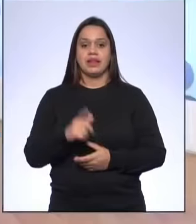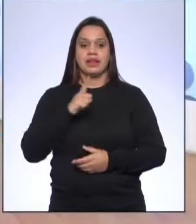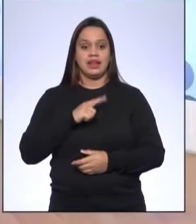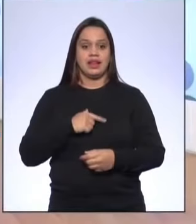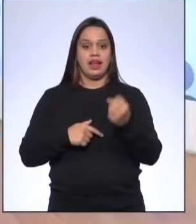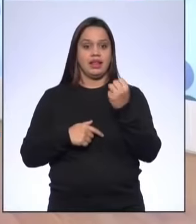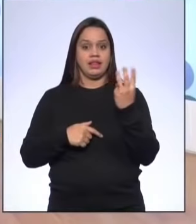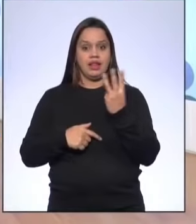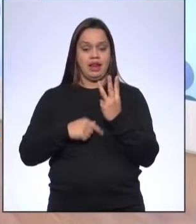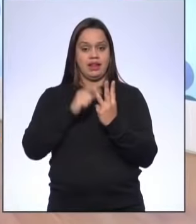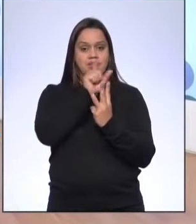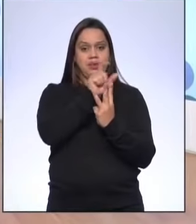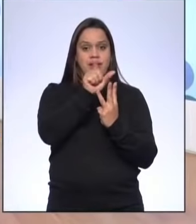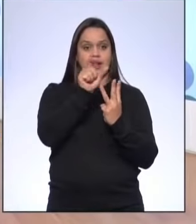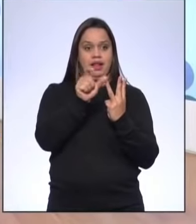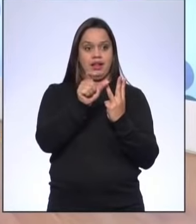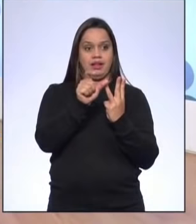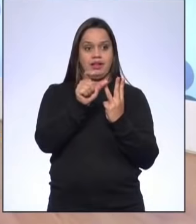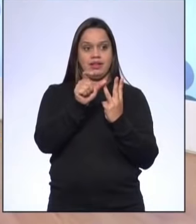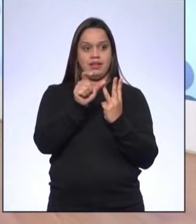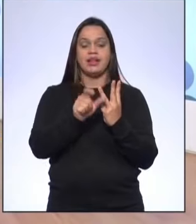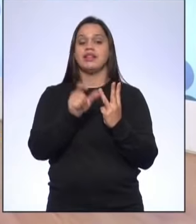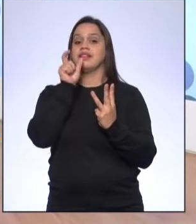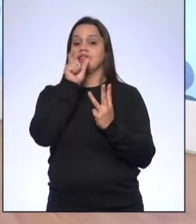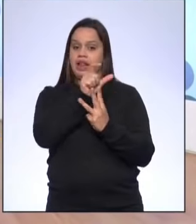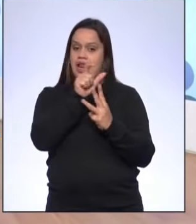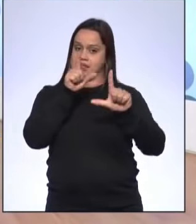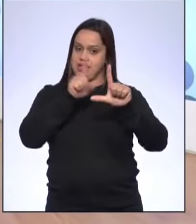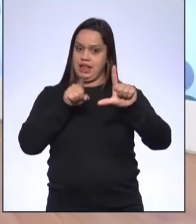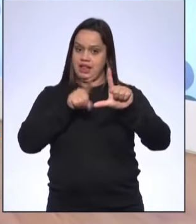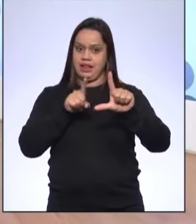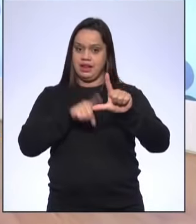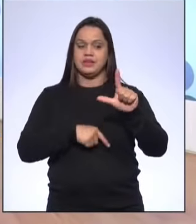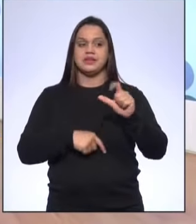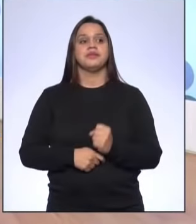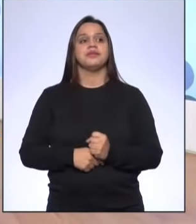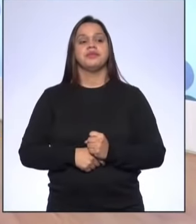a three words três palavras então três letras